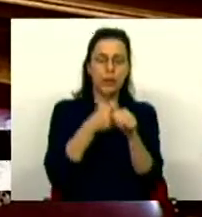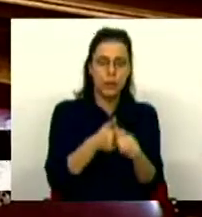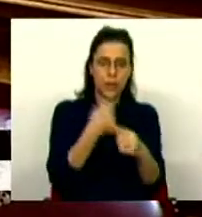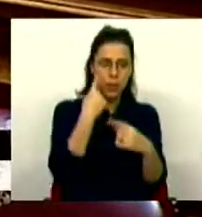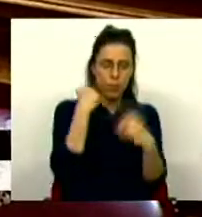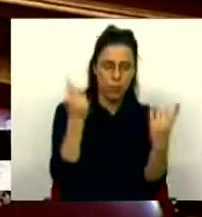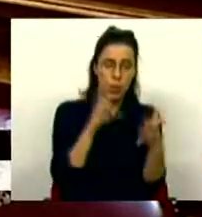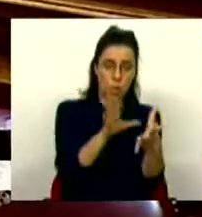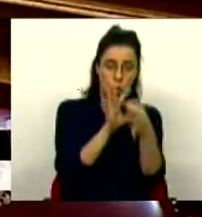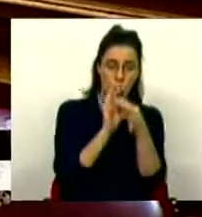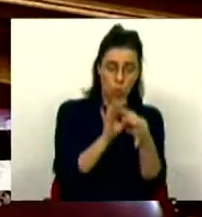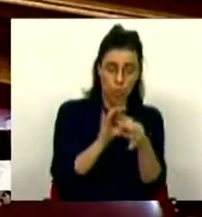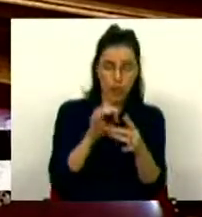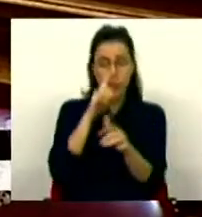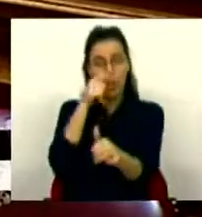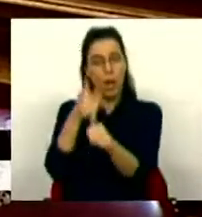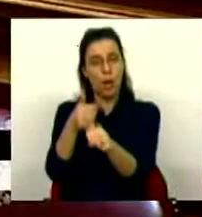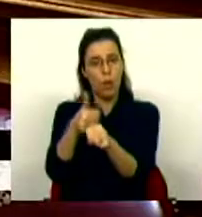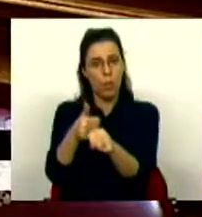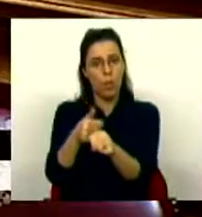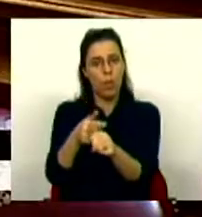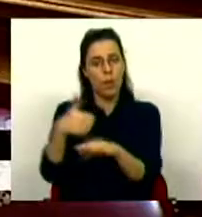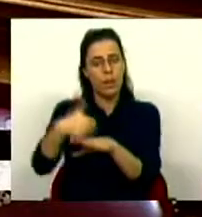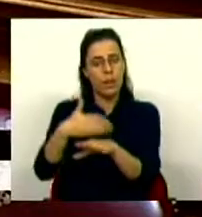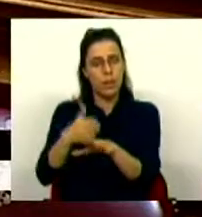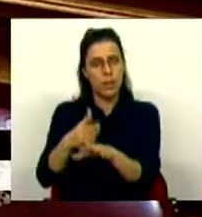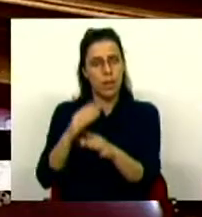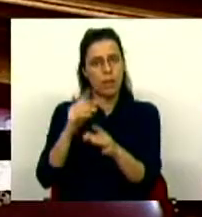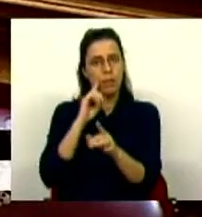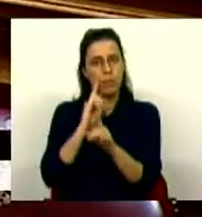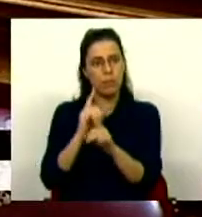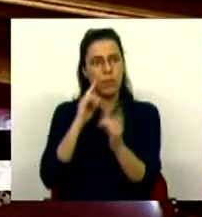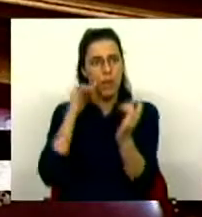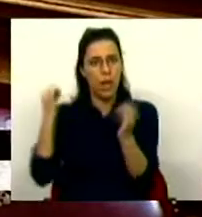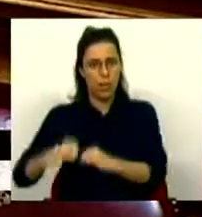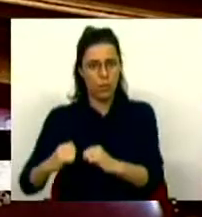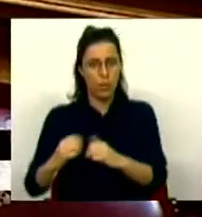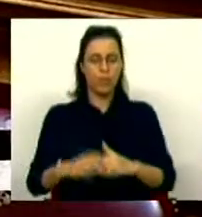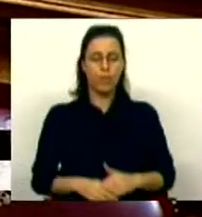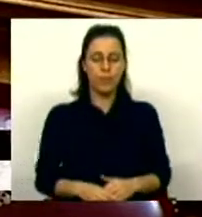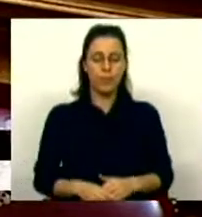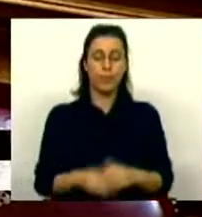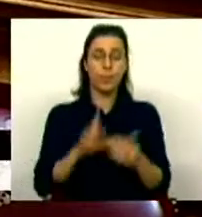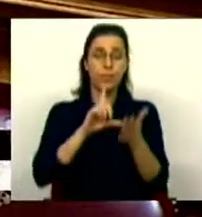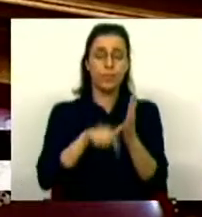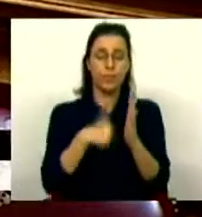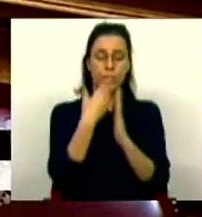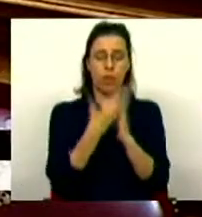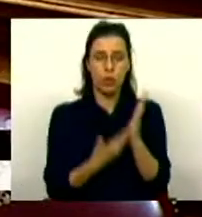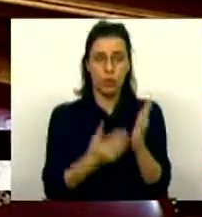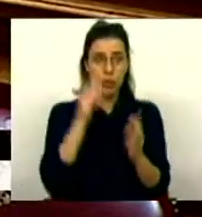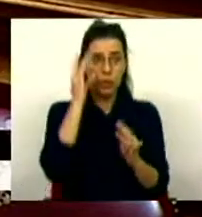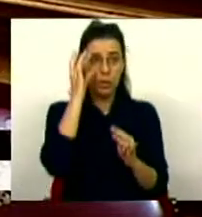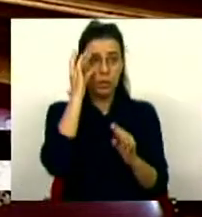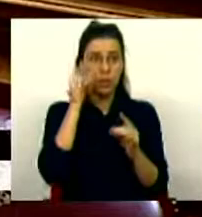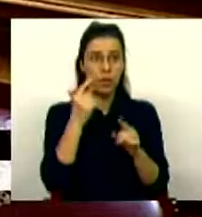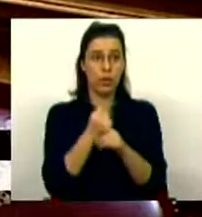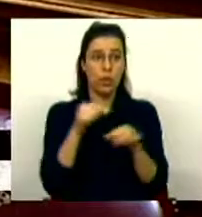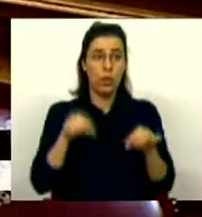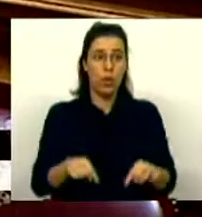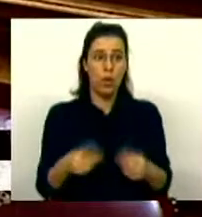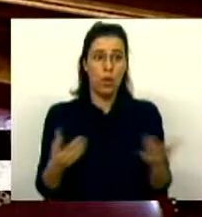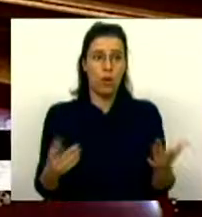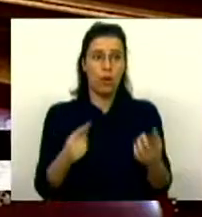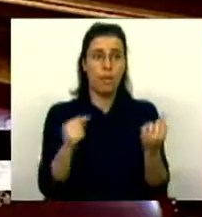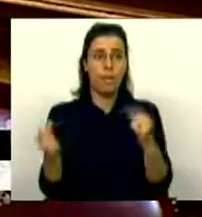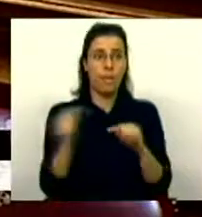em comparação com a que está a ser acompanhada no setor convencionado. No projeto de resolução, também aqui hoje